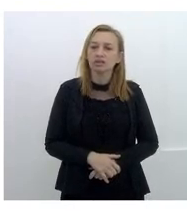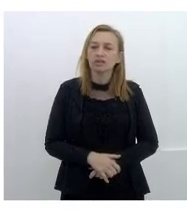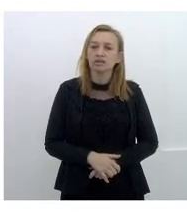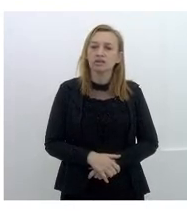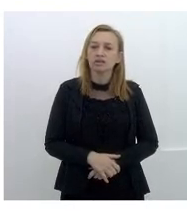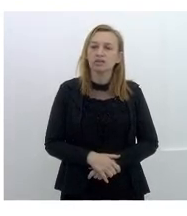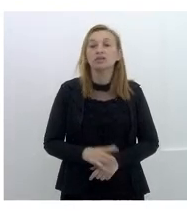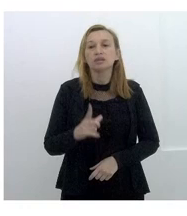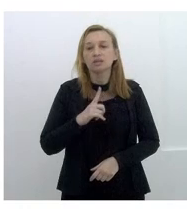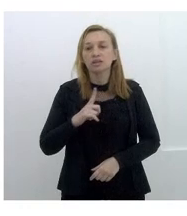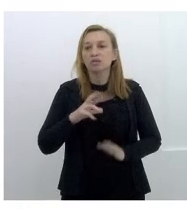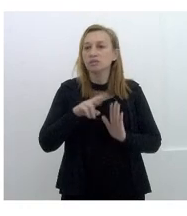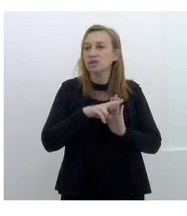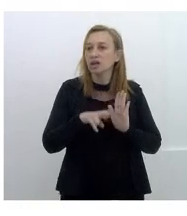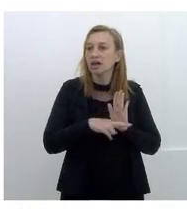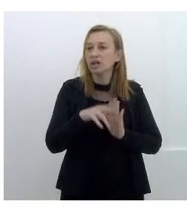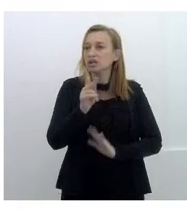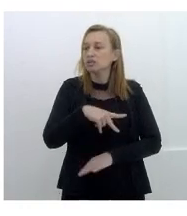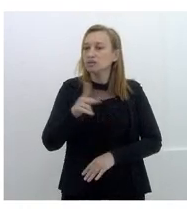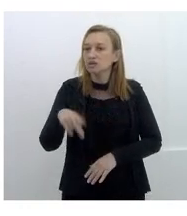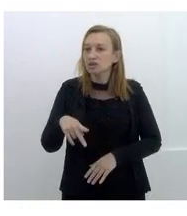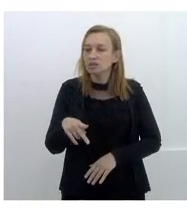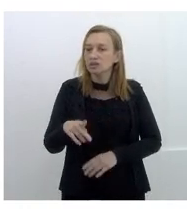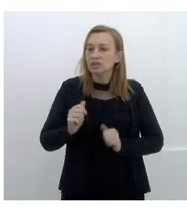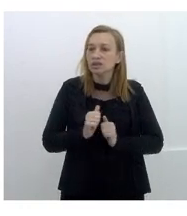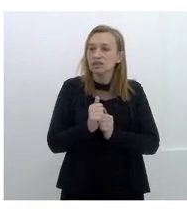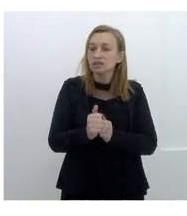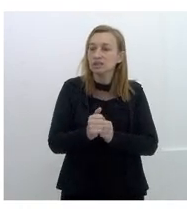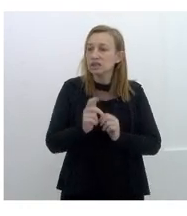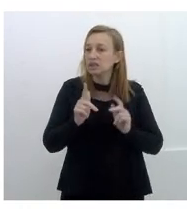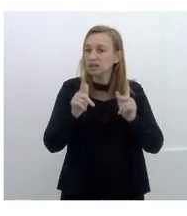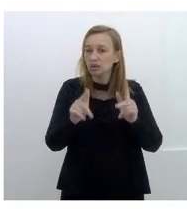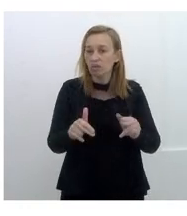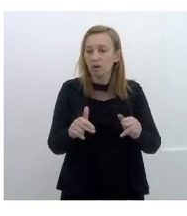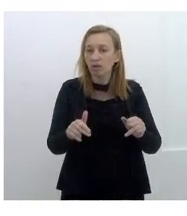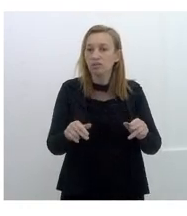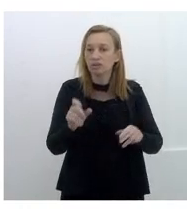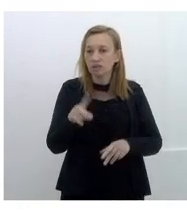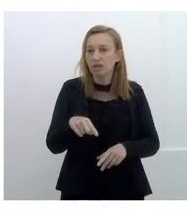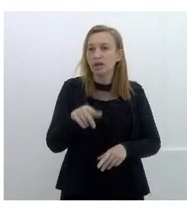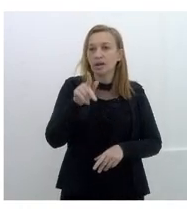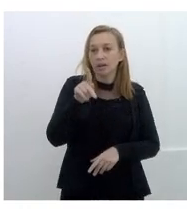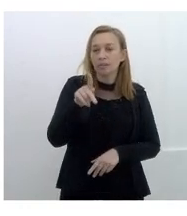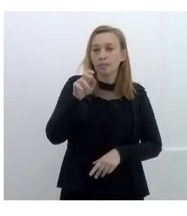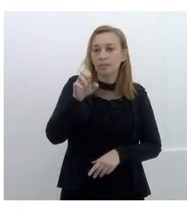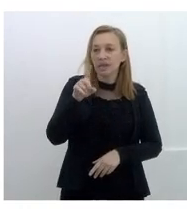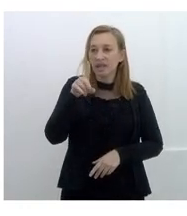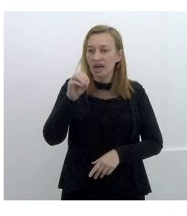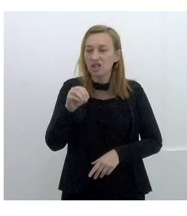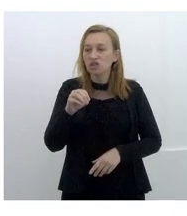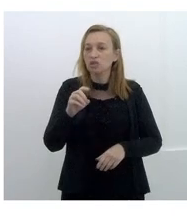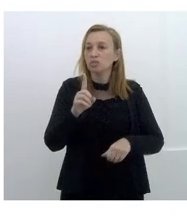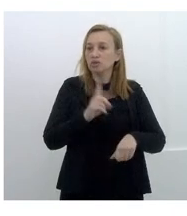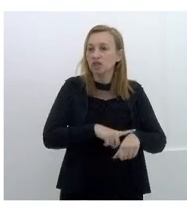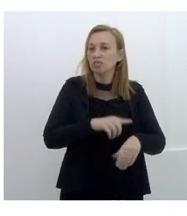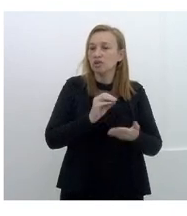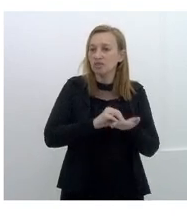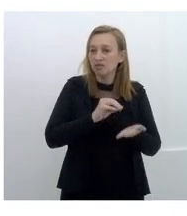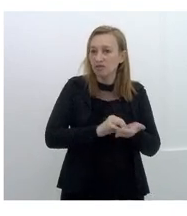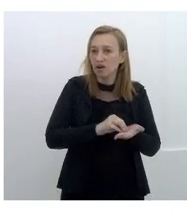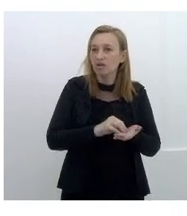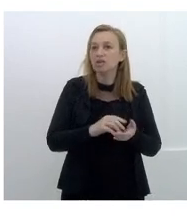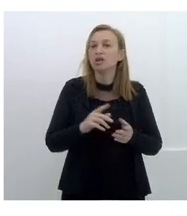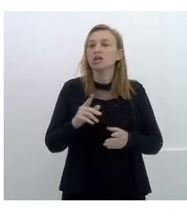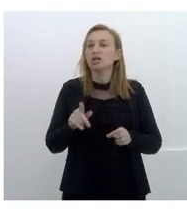E aí nós temos a regra dos professores sobe segue a mesma lógica né o pedágio também pelo tempo que faltar ia só que o tempo de